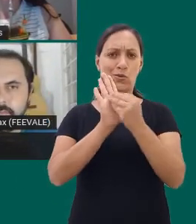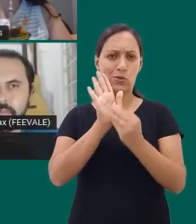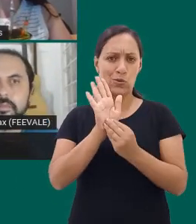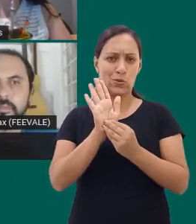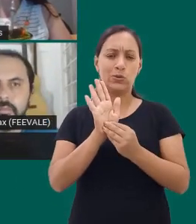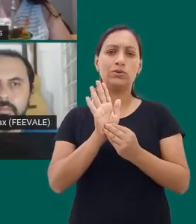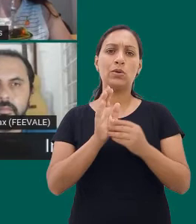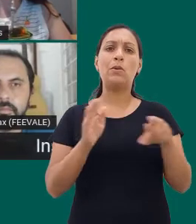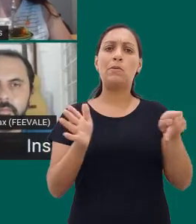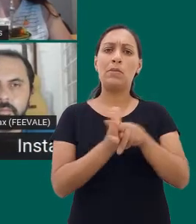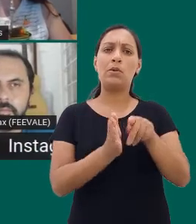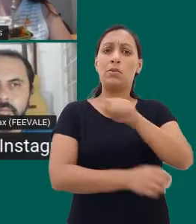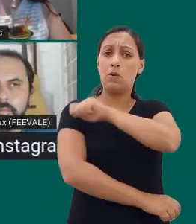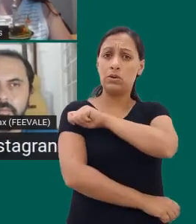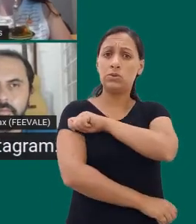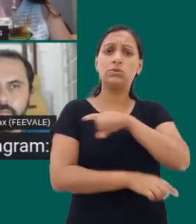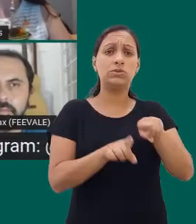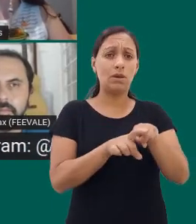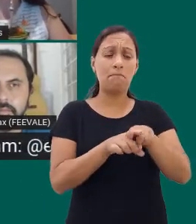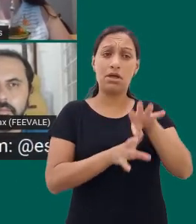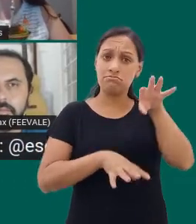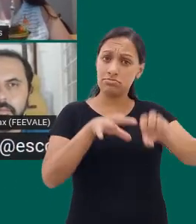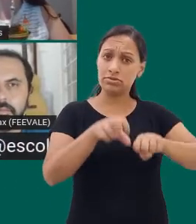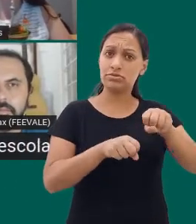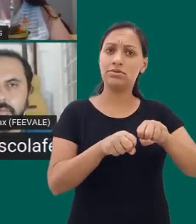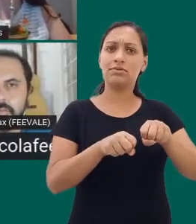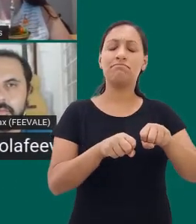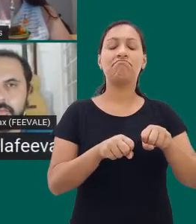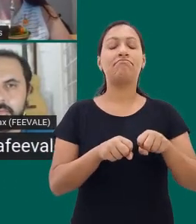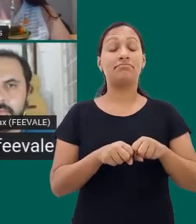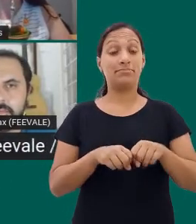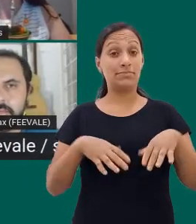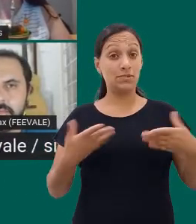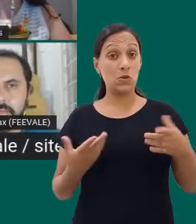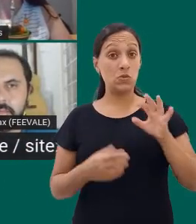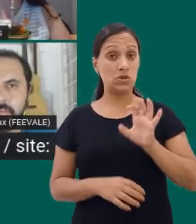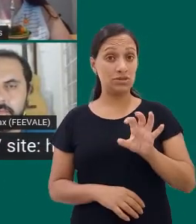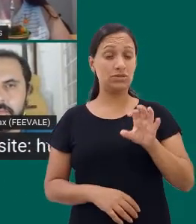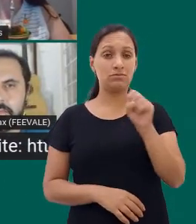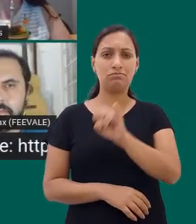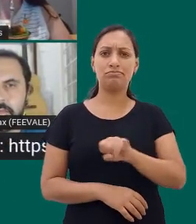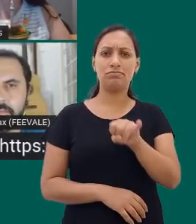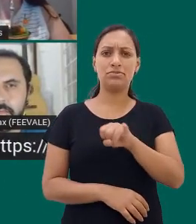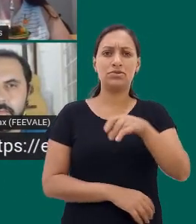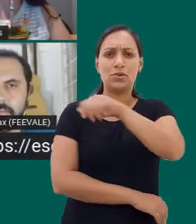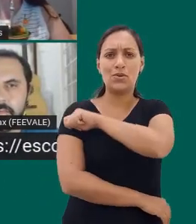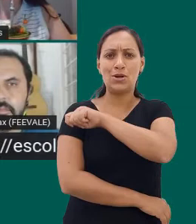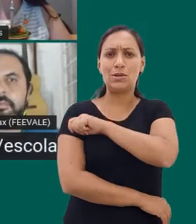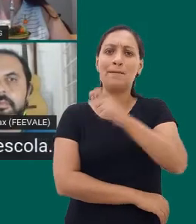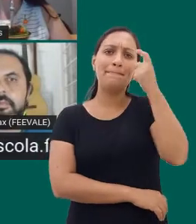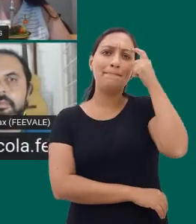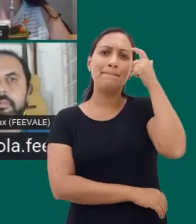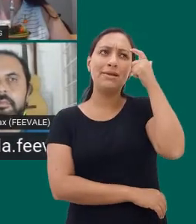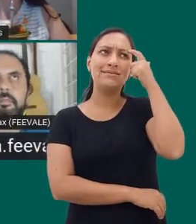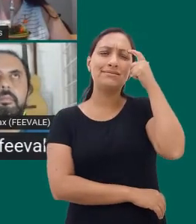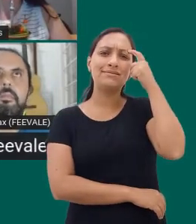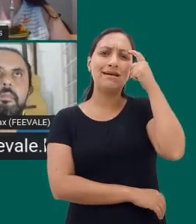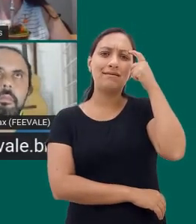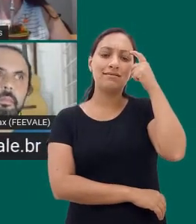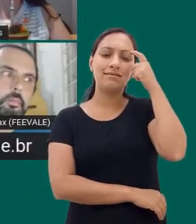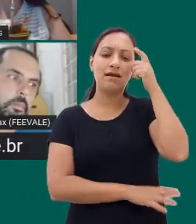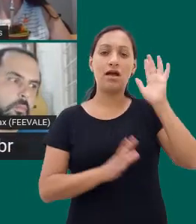o próprio estudante também. Então, isso é algo que é extremamente importante do estudante pensar e das